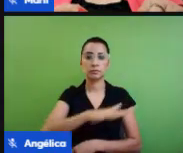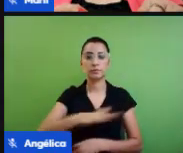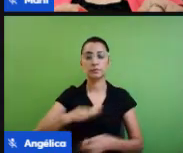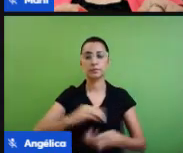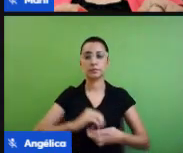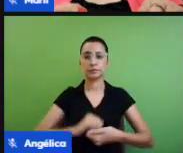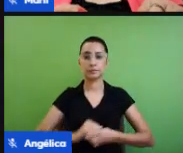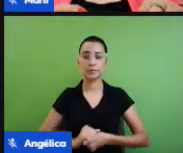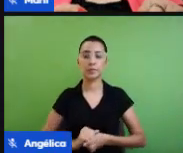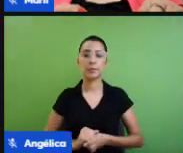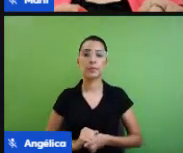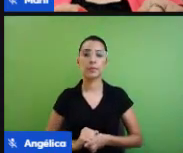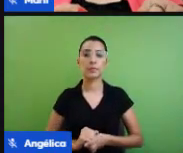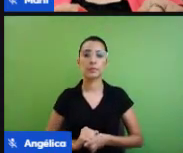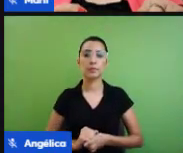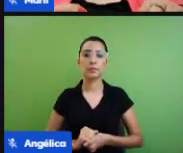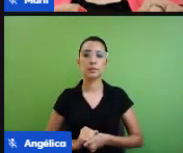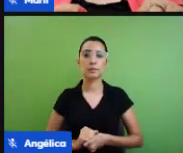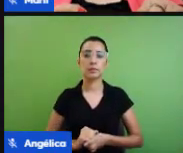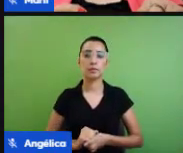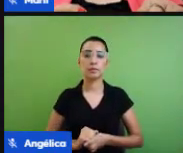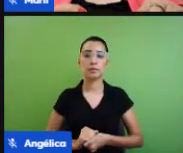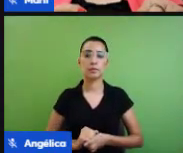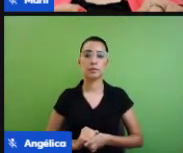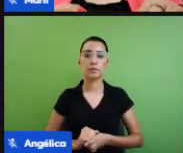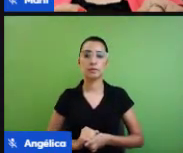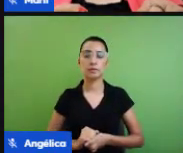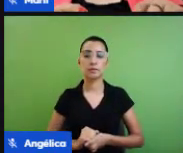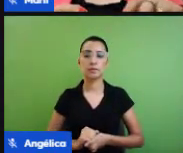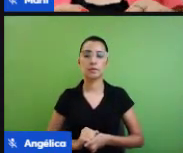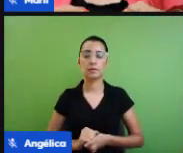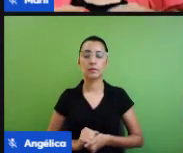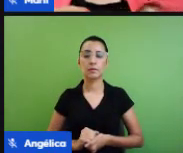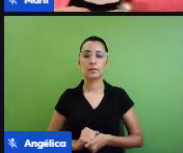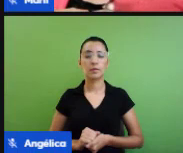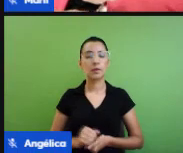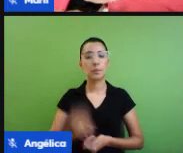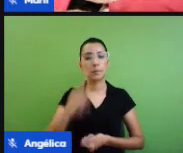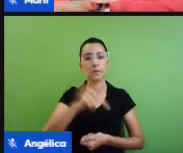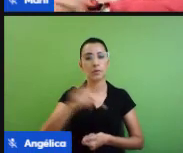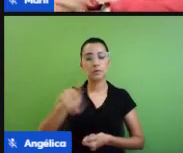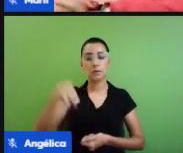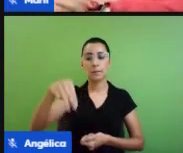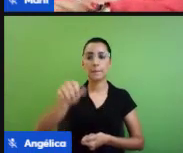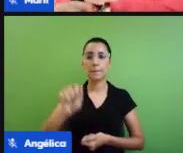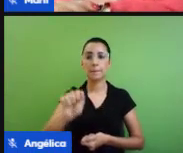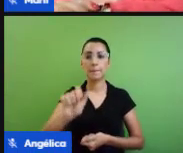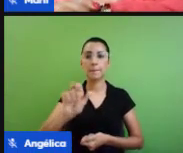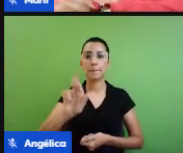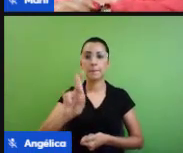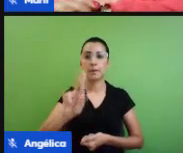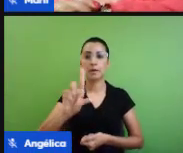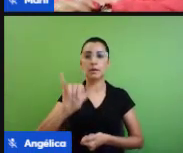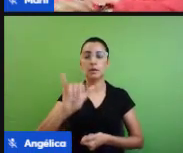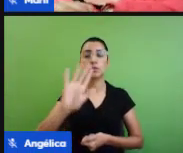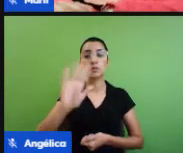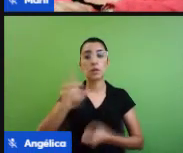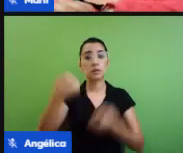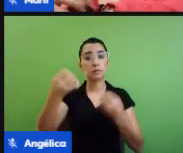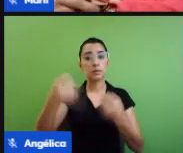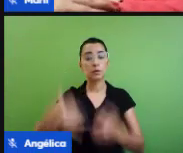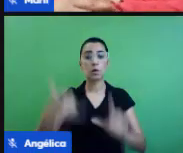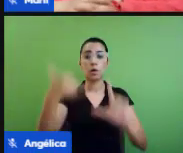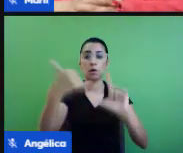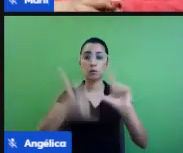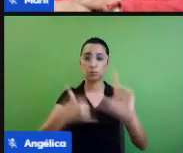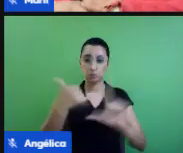E como a professora Marli falou, né, na ludicidade, eu não coloquei aí, mas também